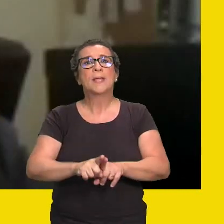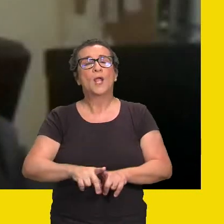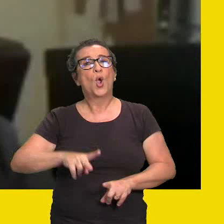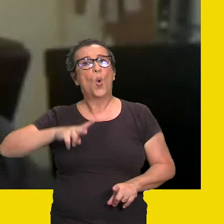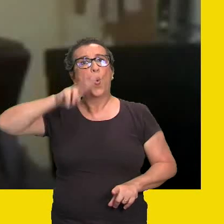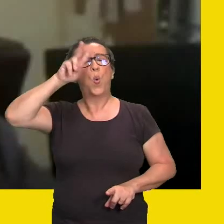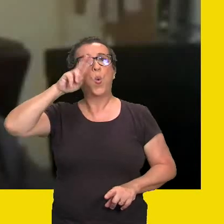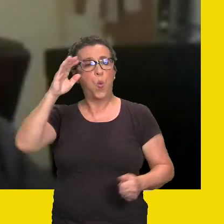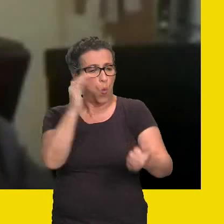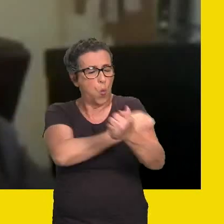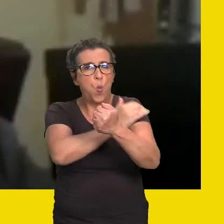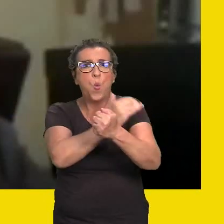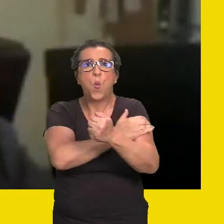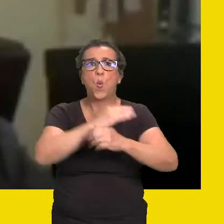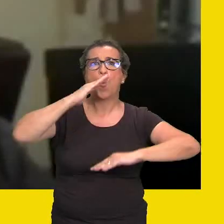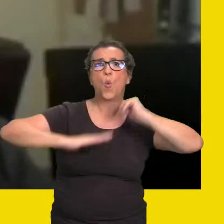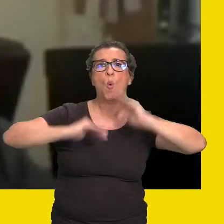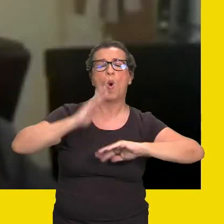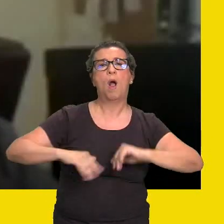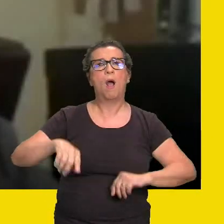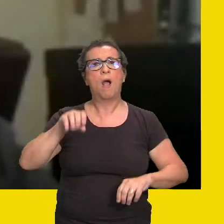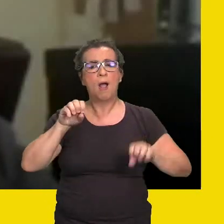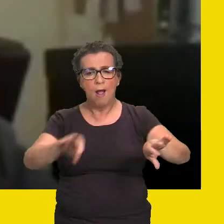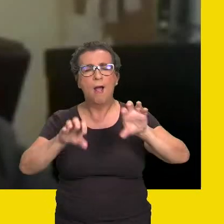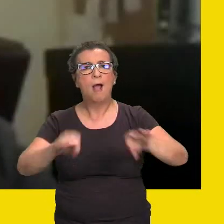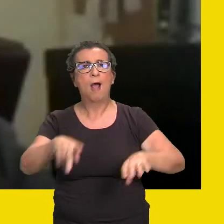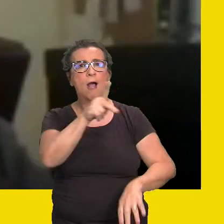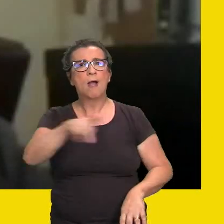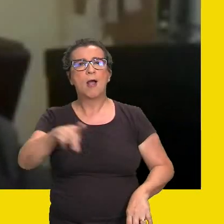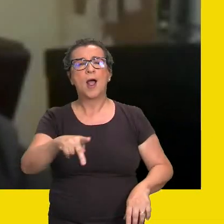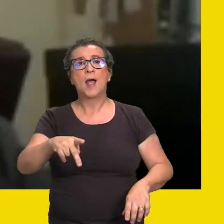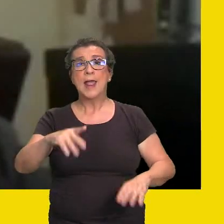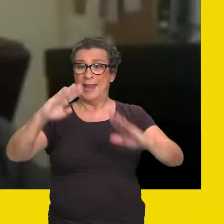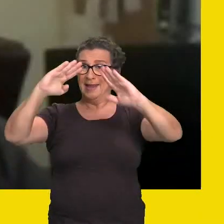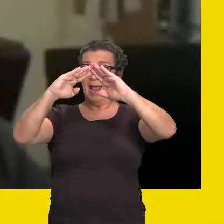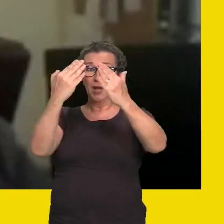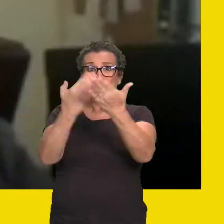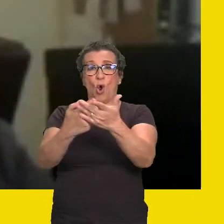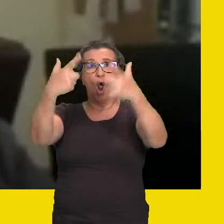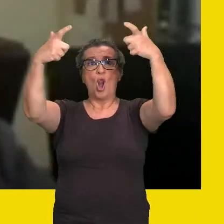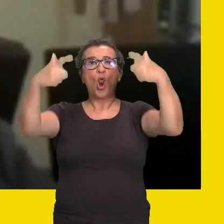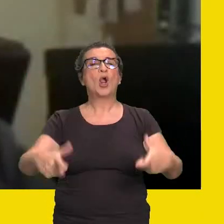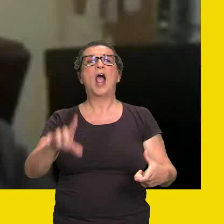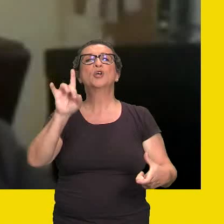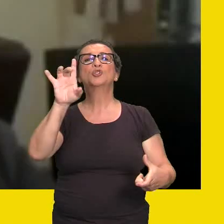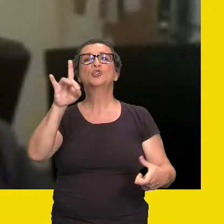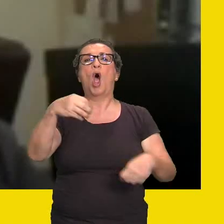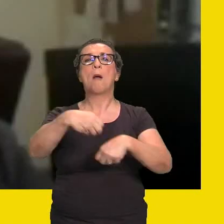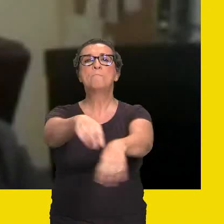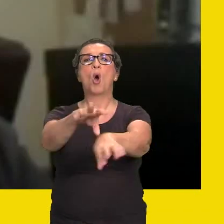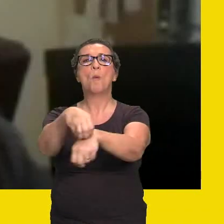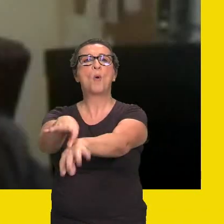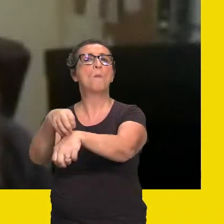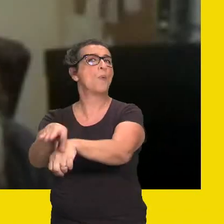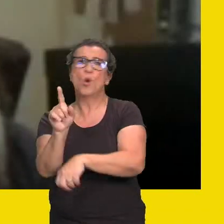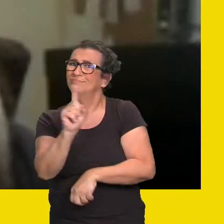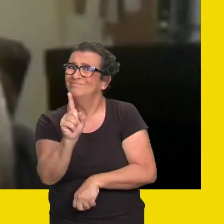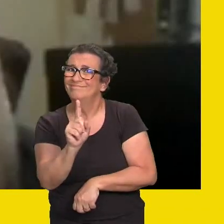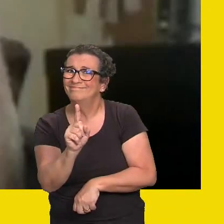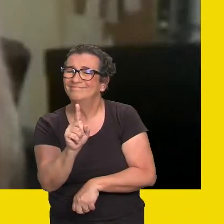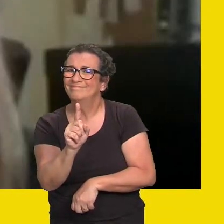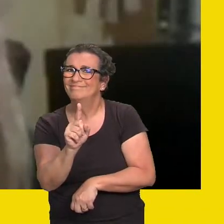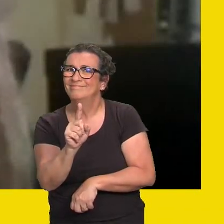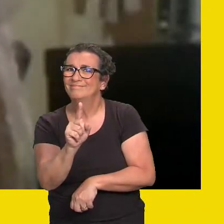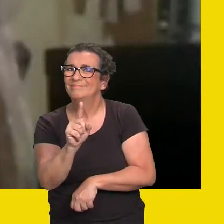prática docente para a construção da noção da escola como um local não somente de mera transmissão de